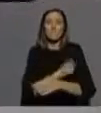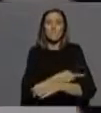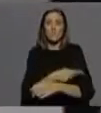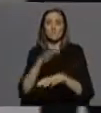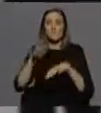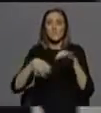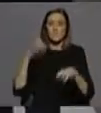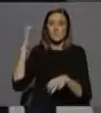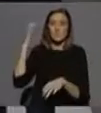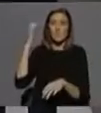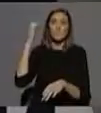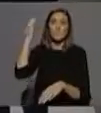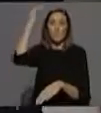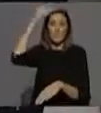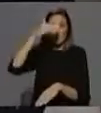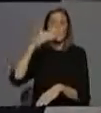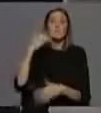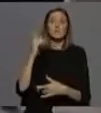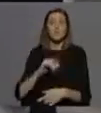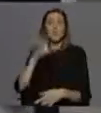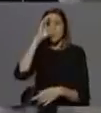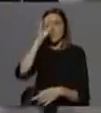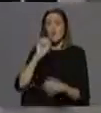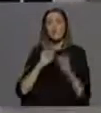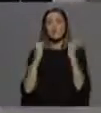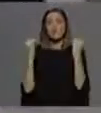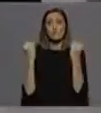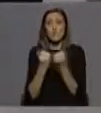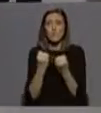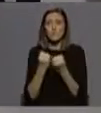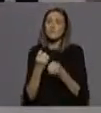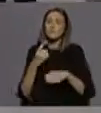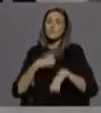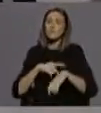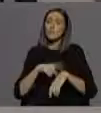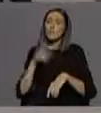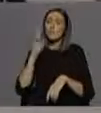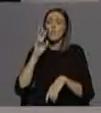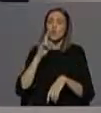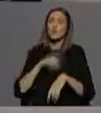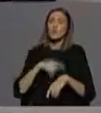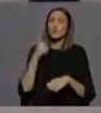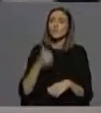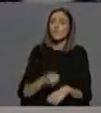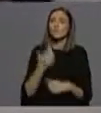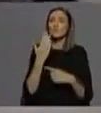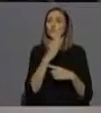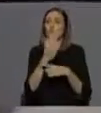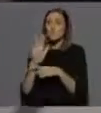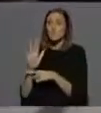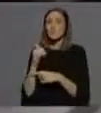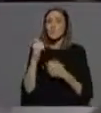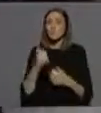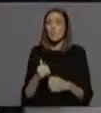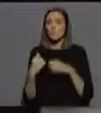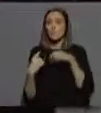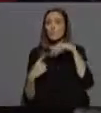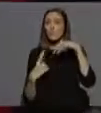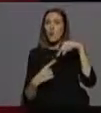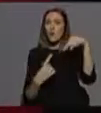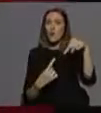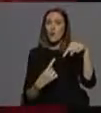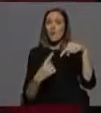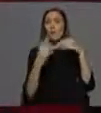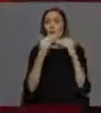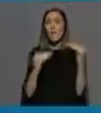da República e de um governo socialista com muito valor nas horas boas, mas que o exemplo dado pela passagem do furacão coloca num